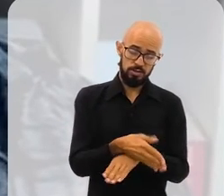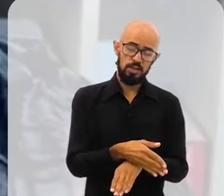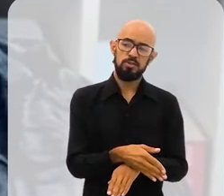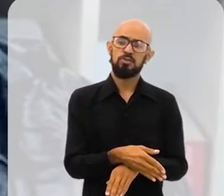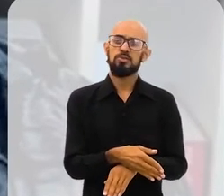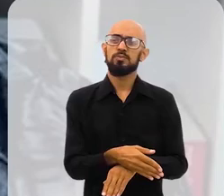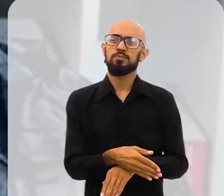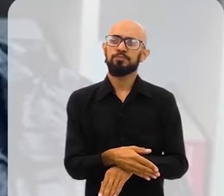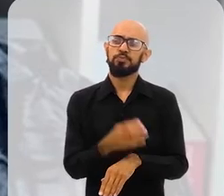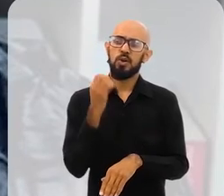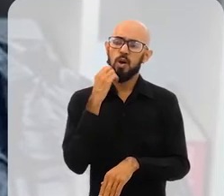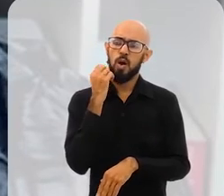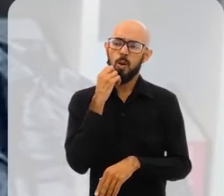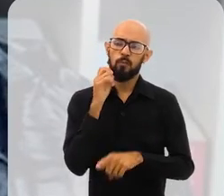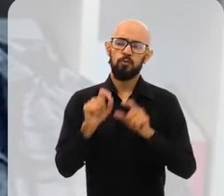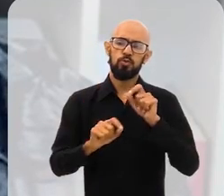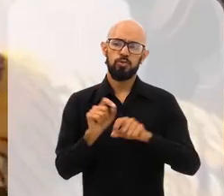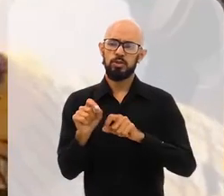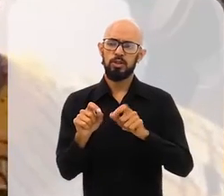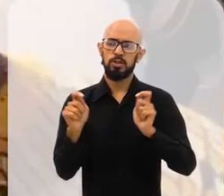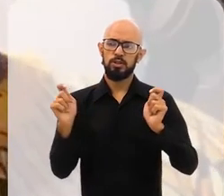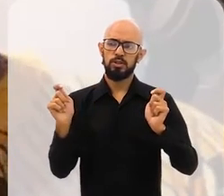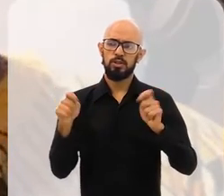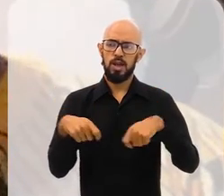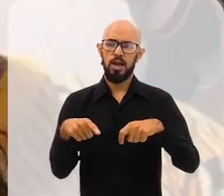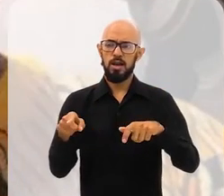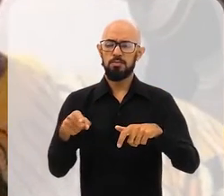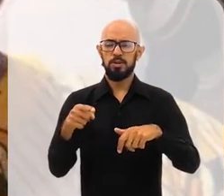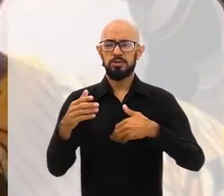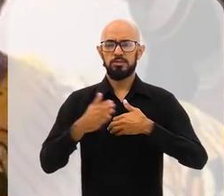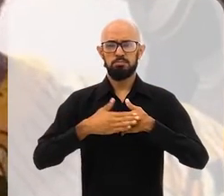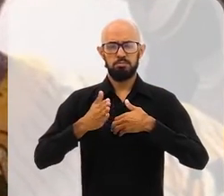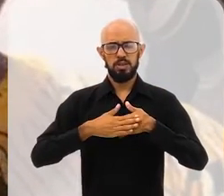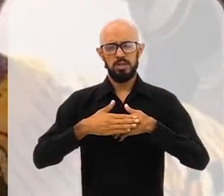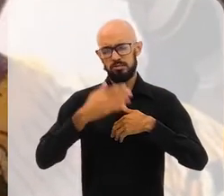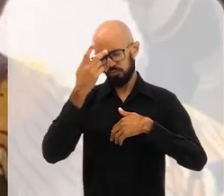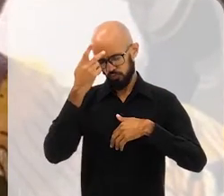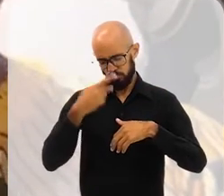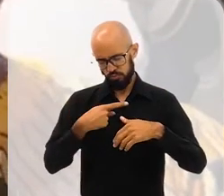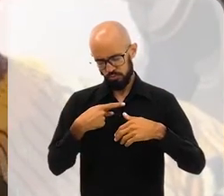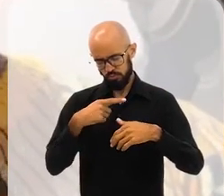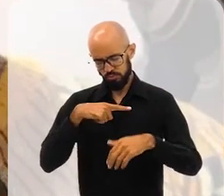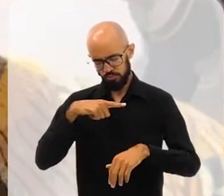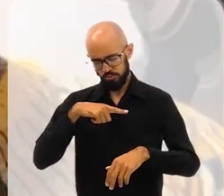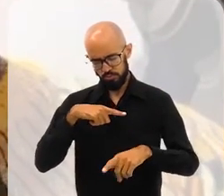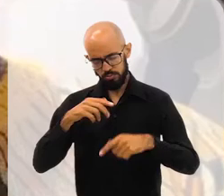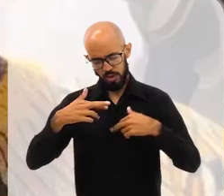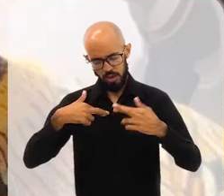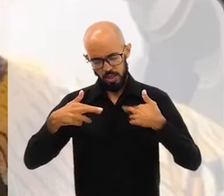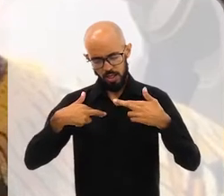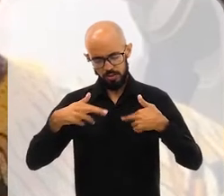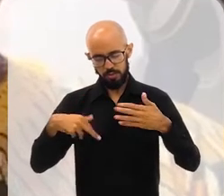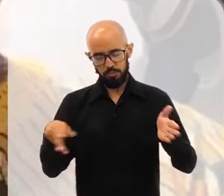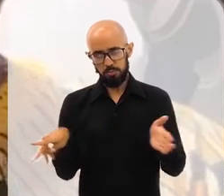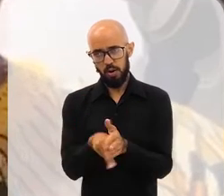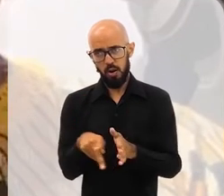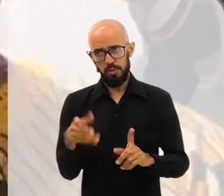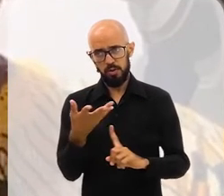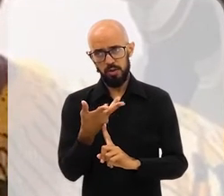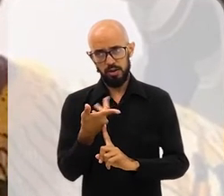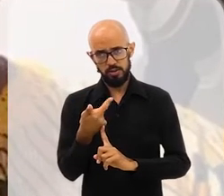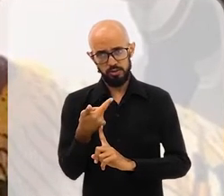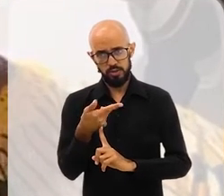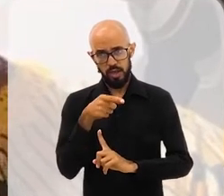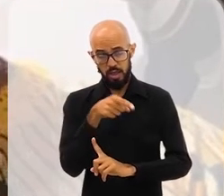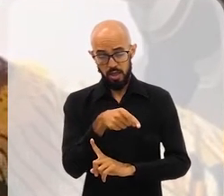acesso é obviamente tem um se já uma relação muito própria